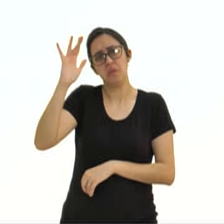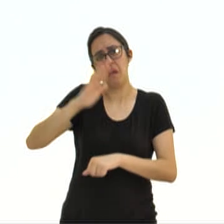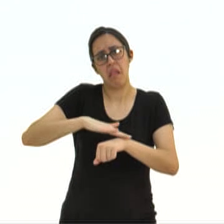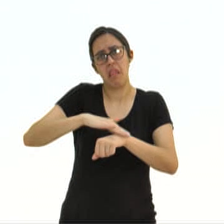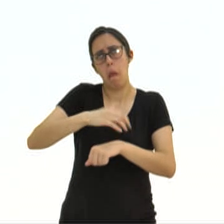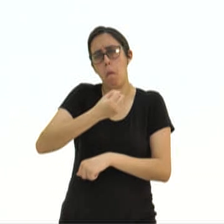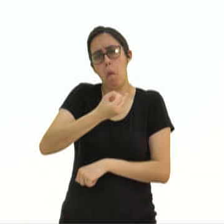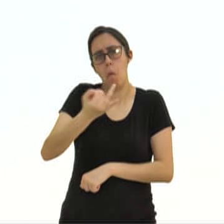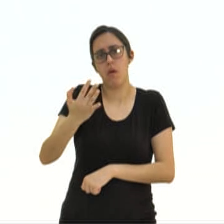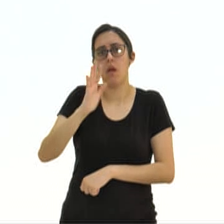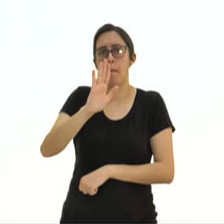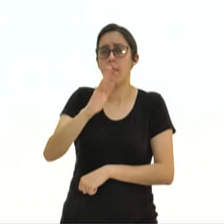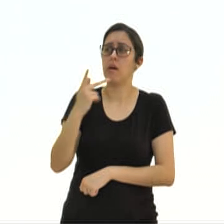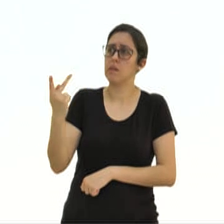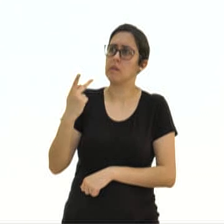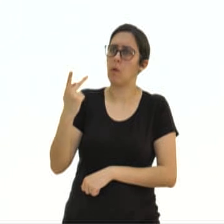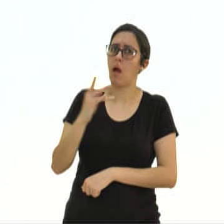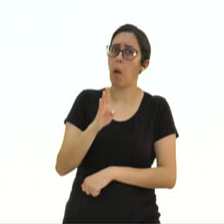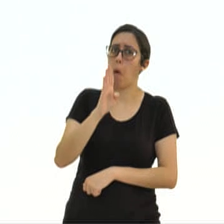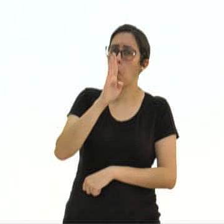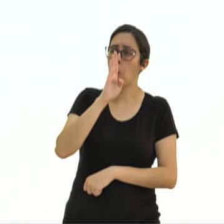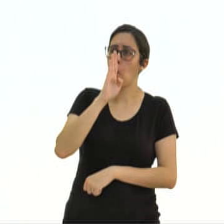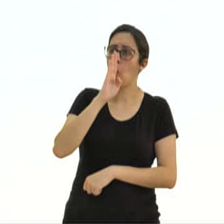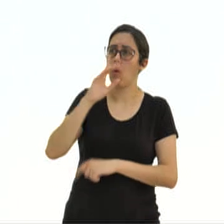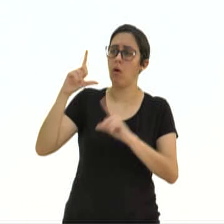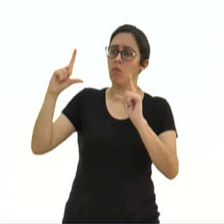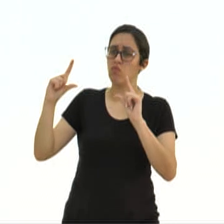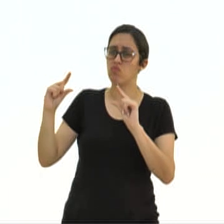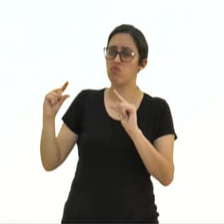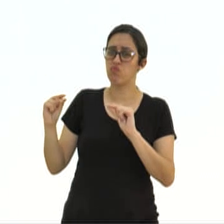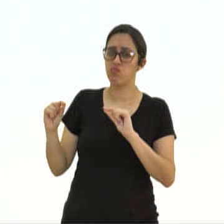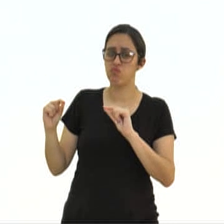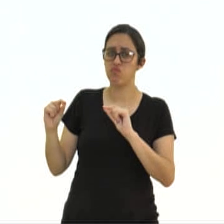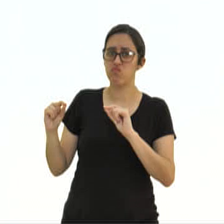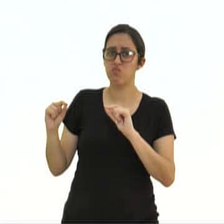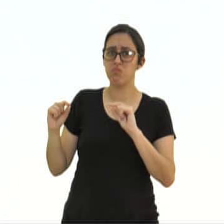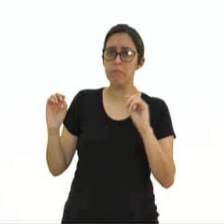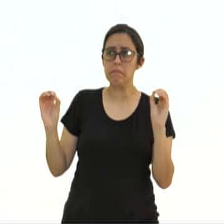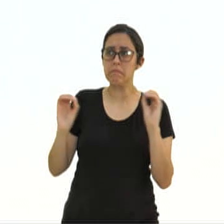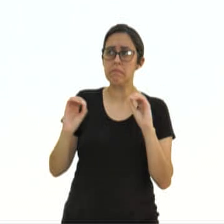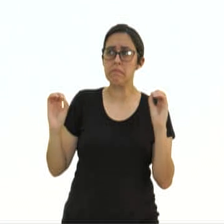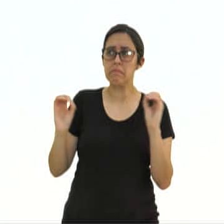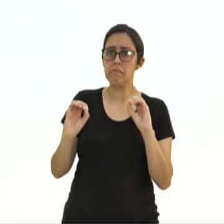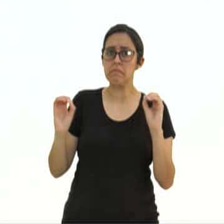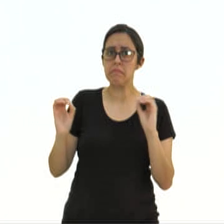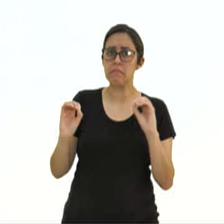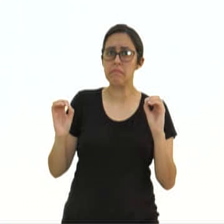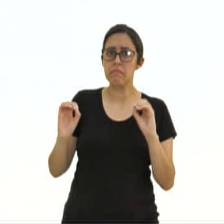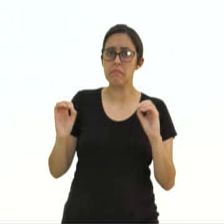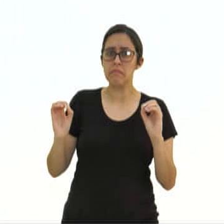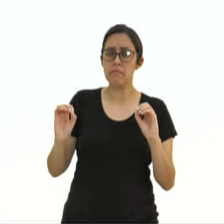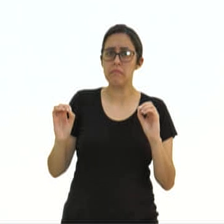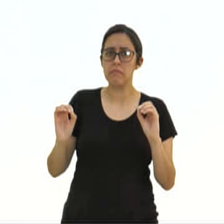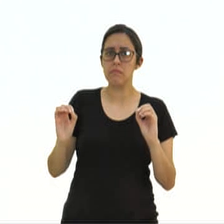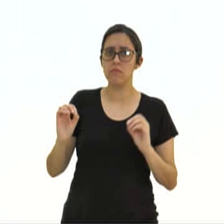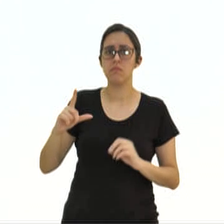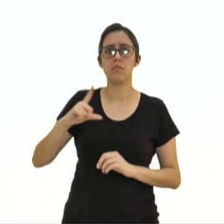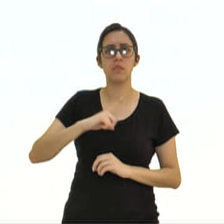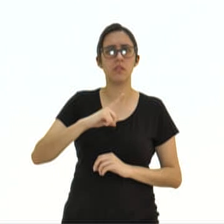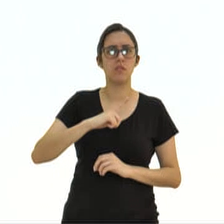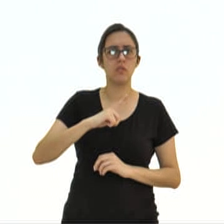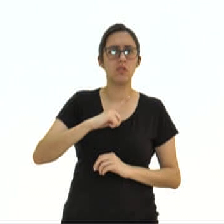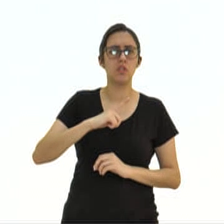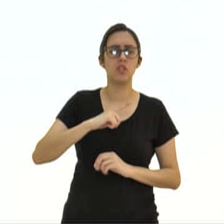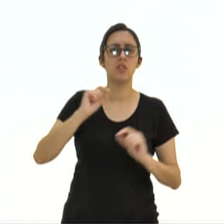inteiramente calados. O rumor único e escasso. Era um roer de camundongo no gabinete